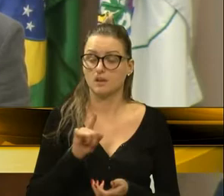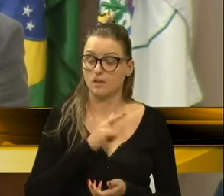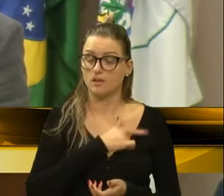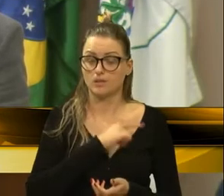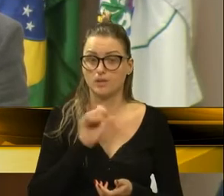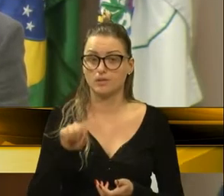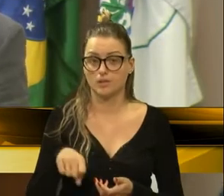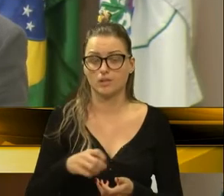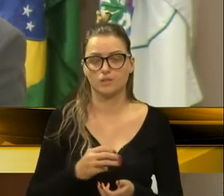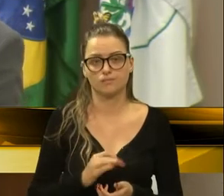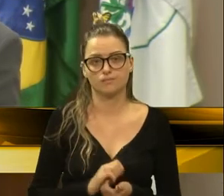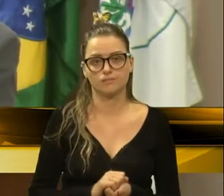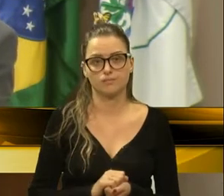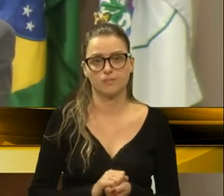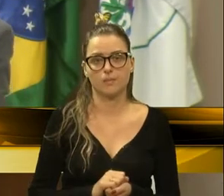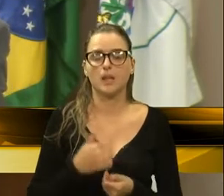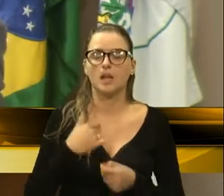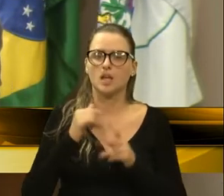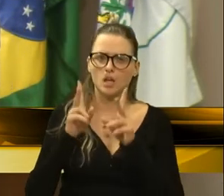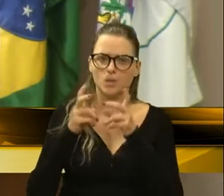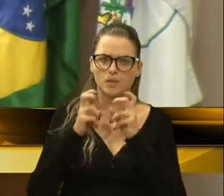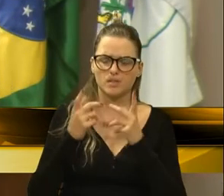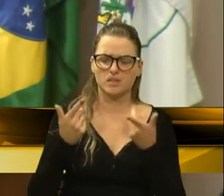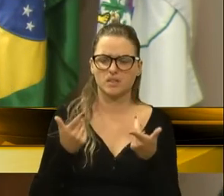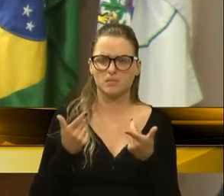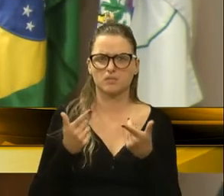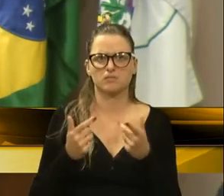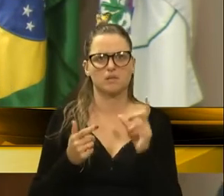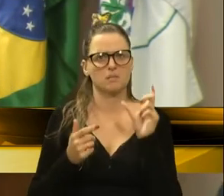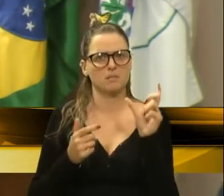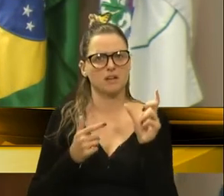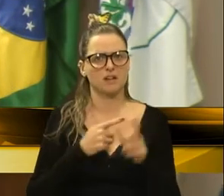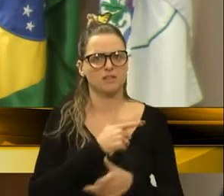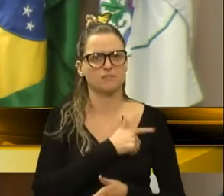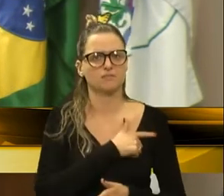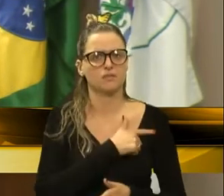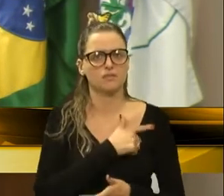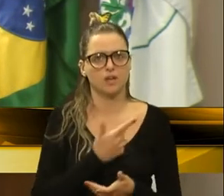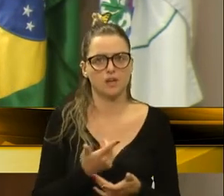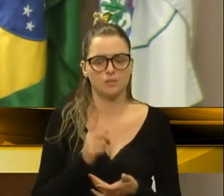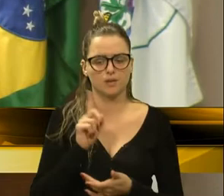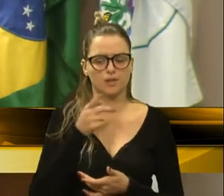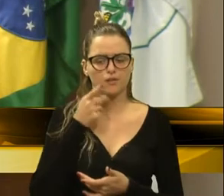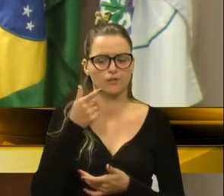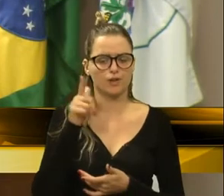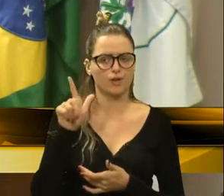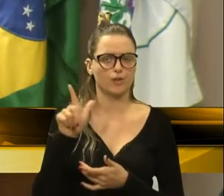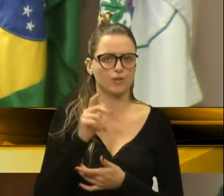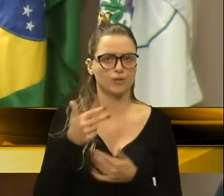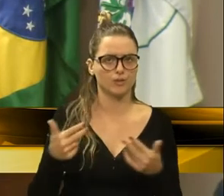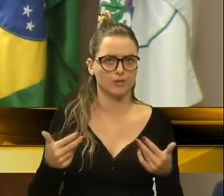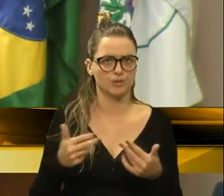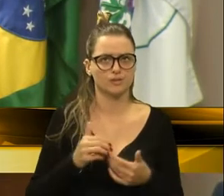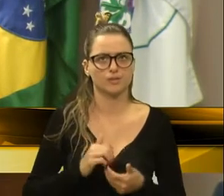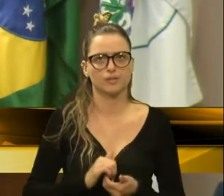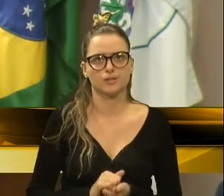feio. Até eu vejo isso uma palavra até carinhosa, é feio. Para não dizer outra coisa, é feio.